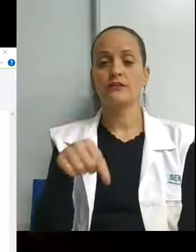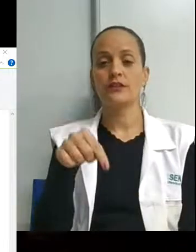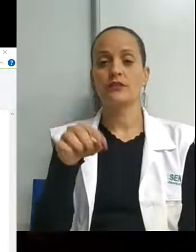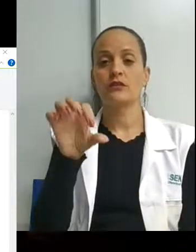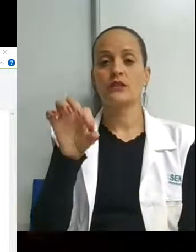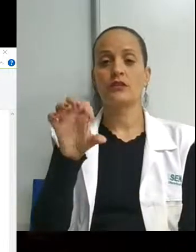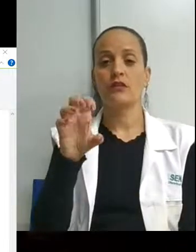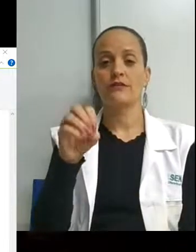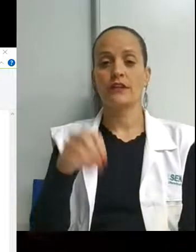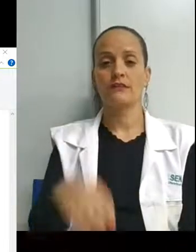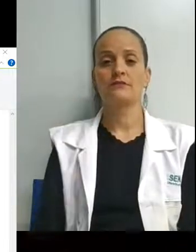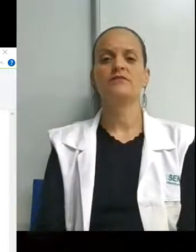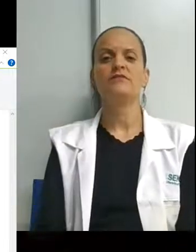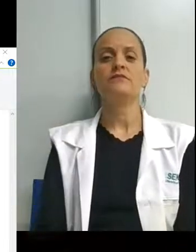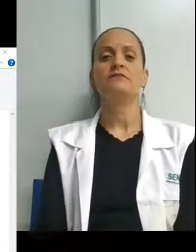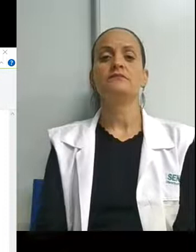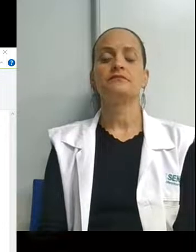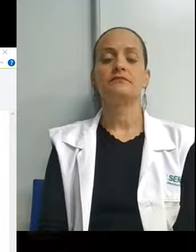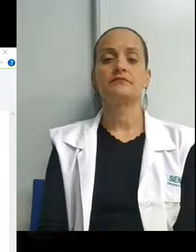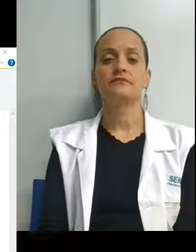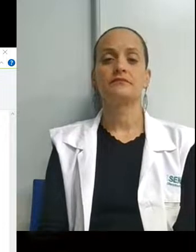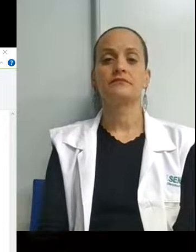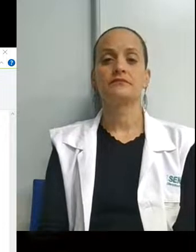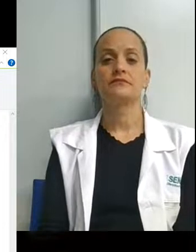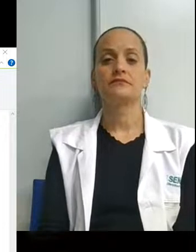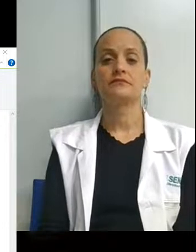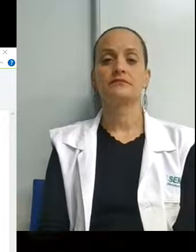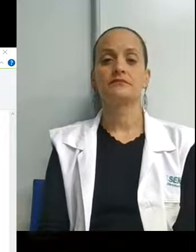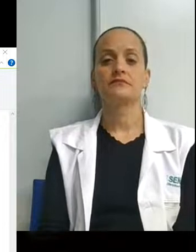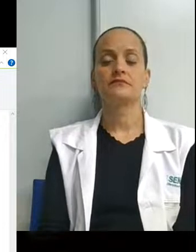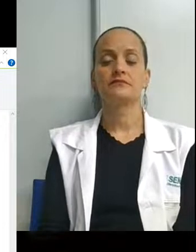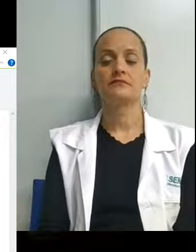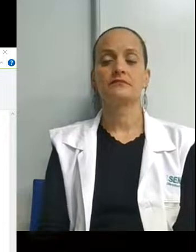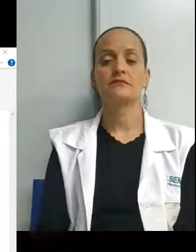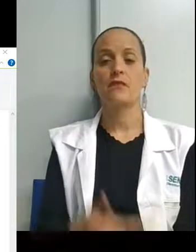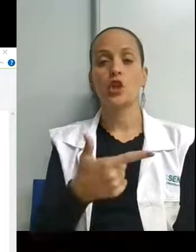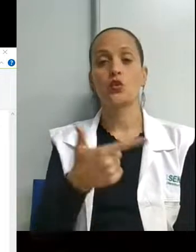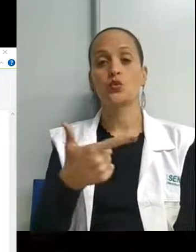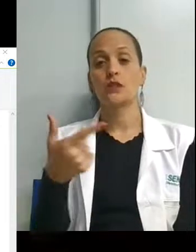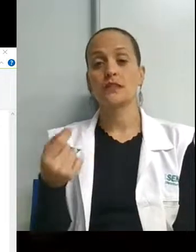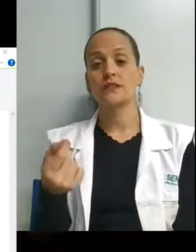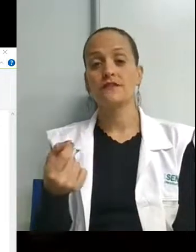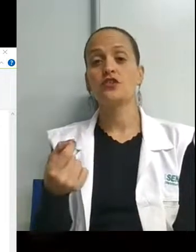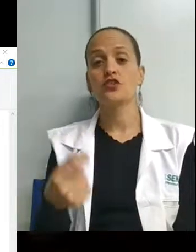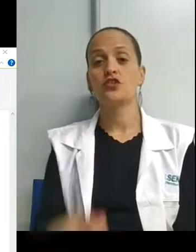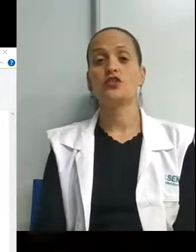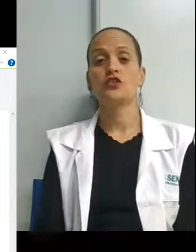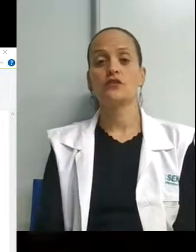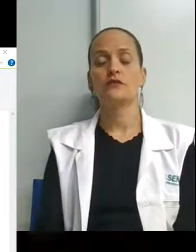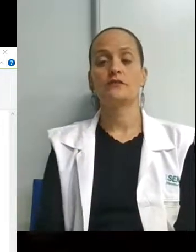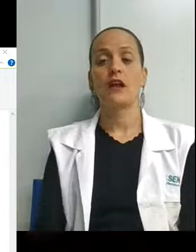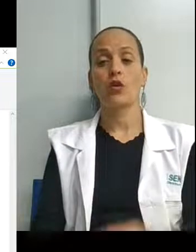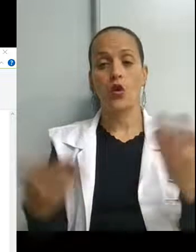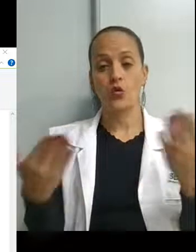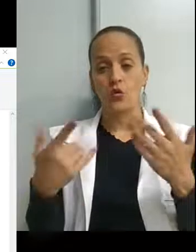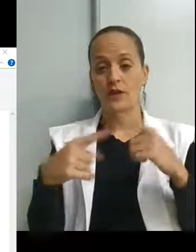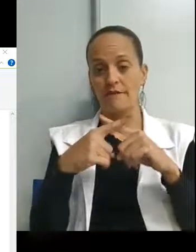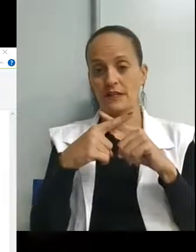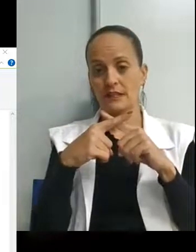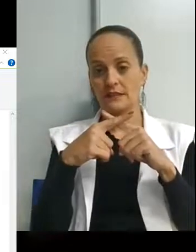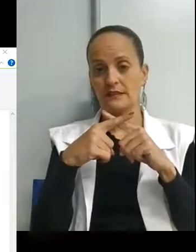90,90. É igual a 220. Por acaso, deu o valor da tensão, né? Então, ó, vezes